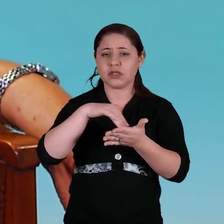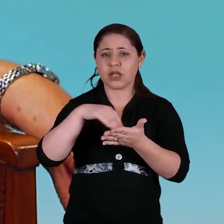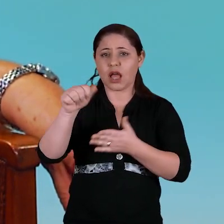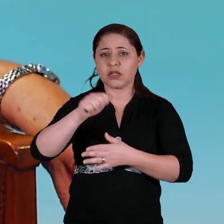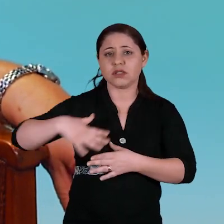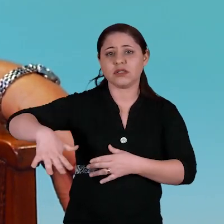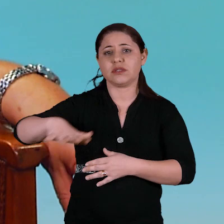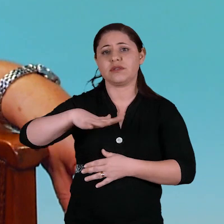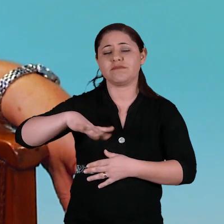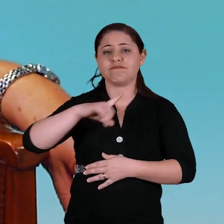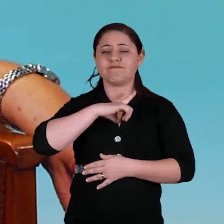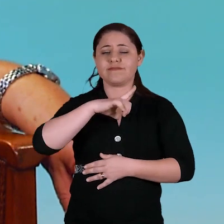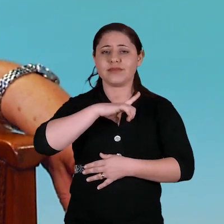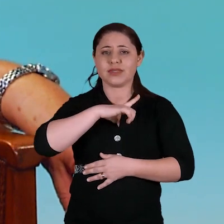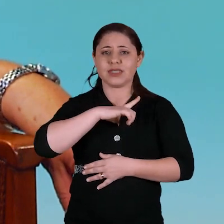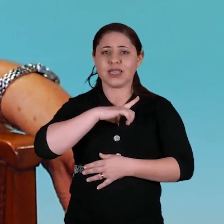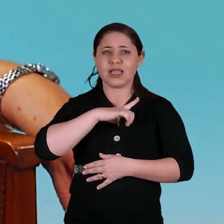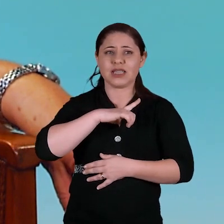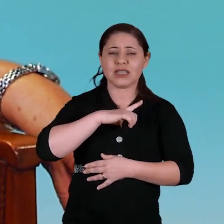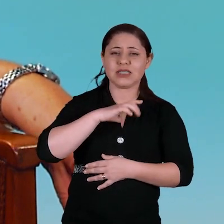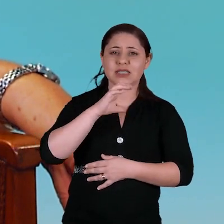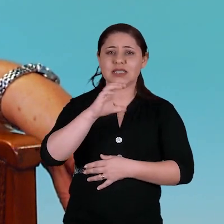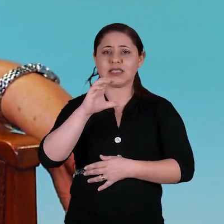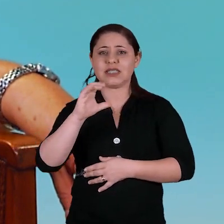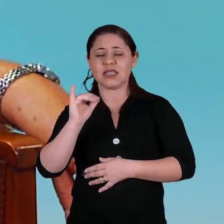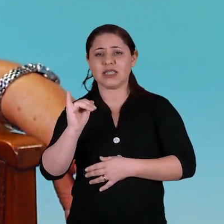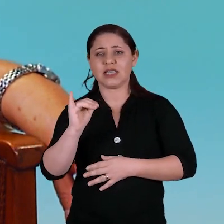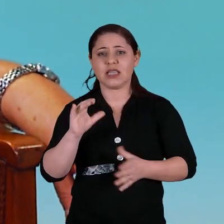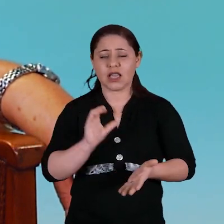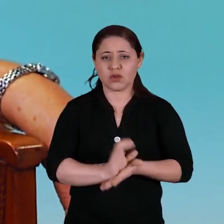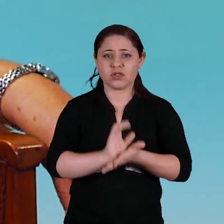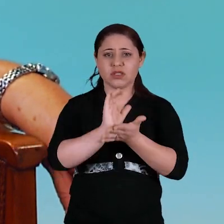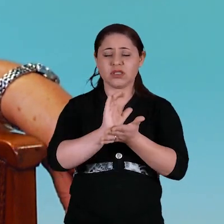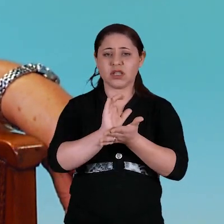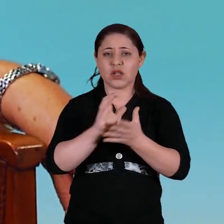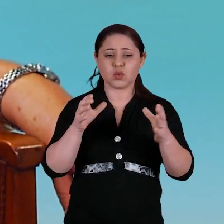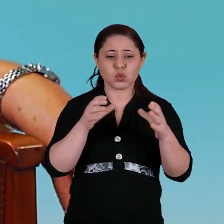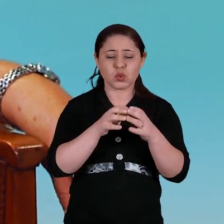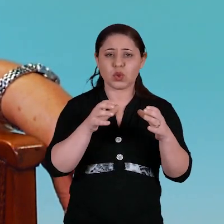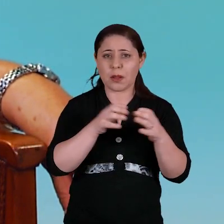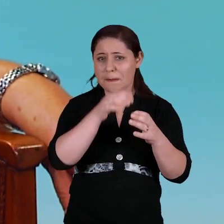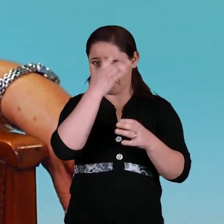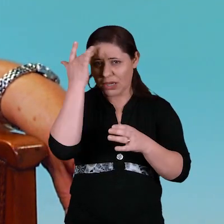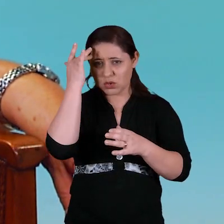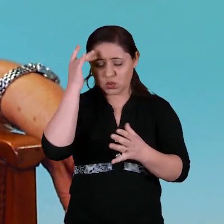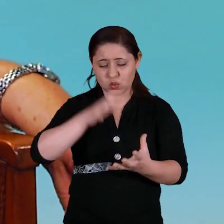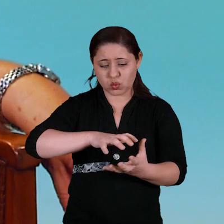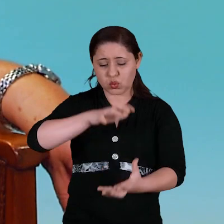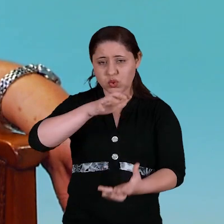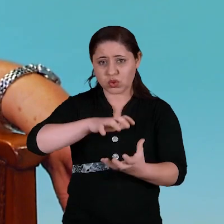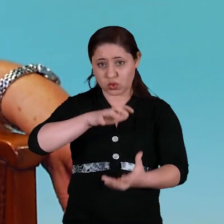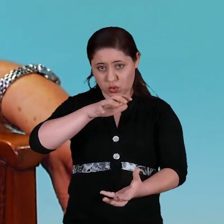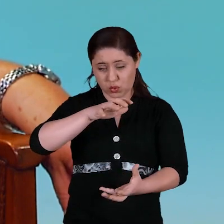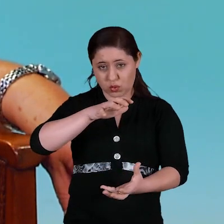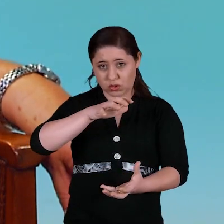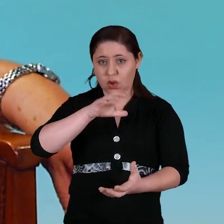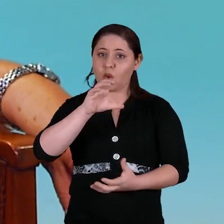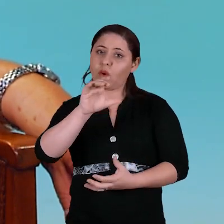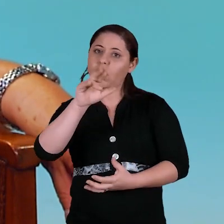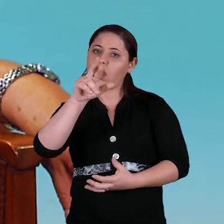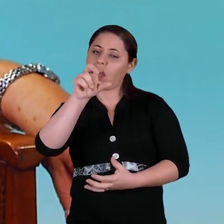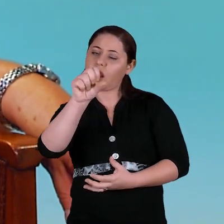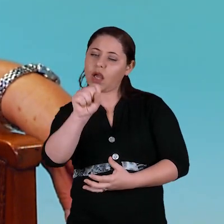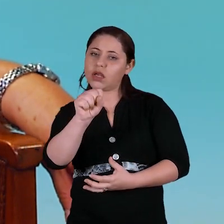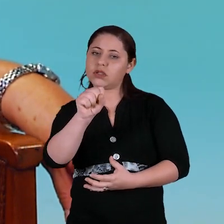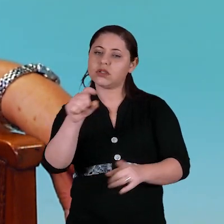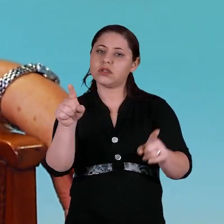Assistência Social, que tem seus CCIs, que é o Centro de Convivência dos Idosos, né, nos CRAs, que é o